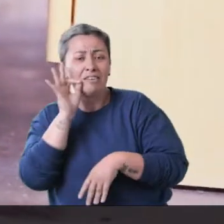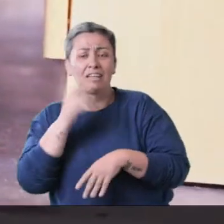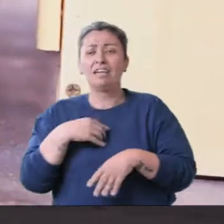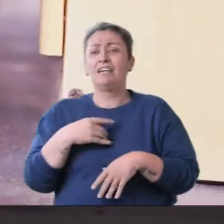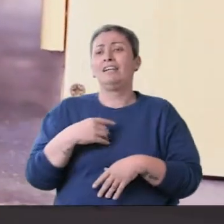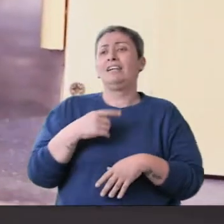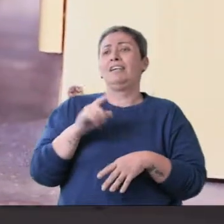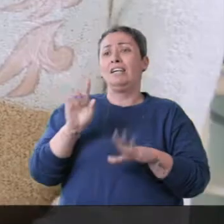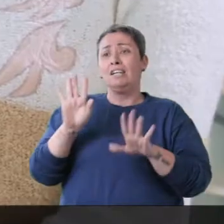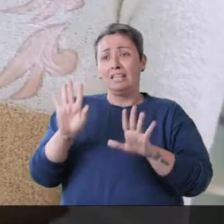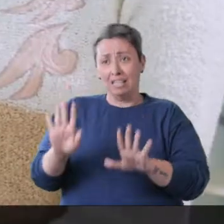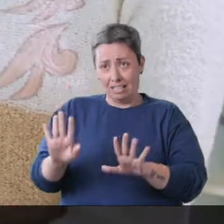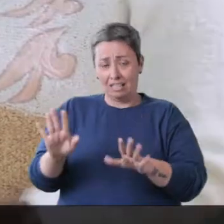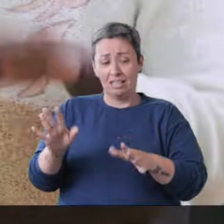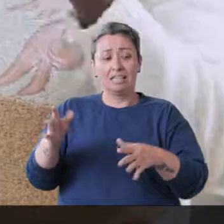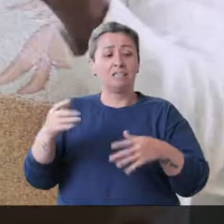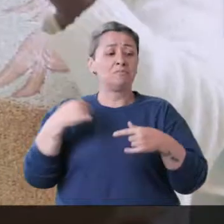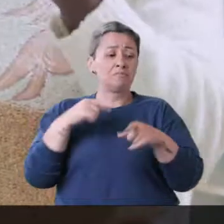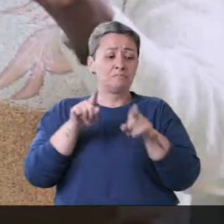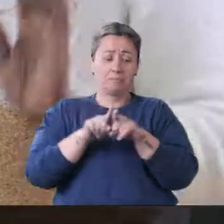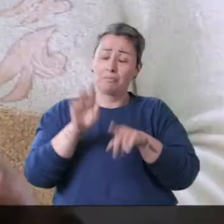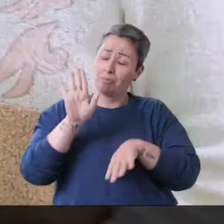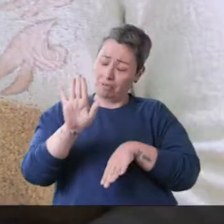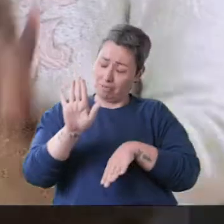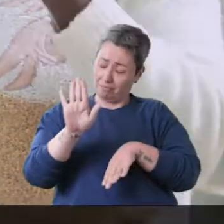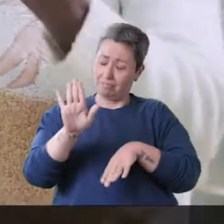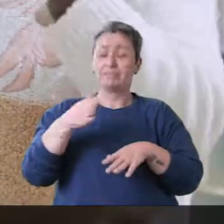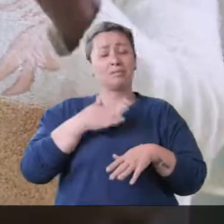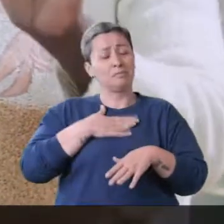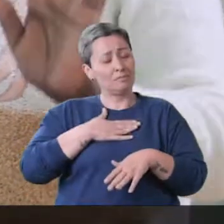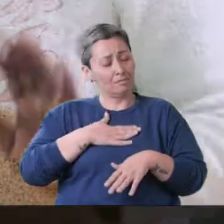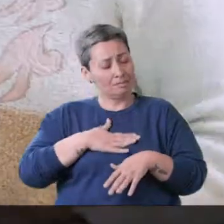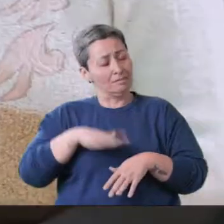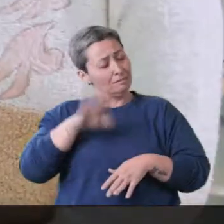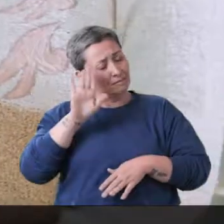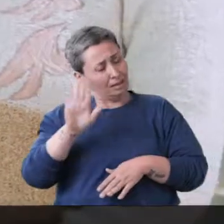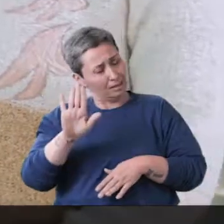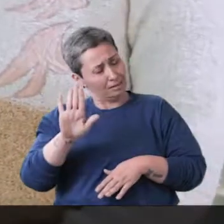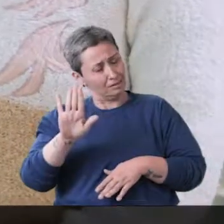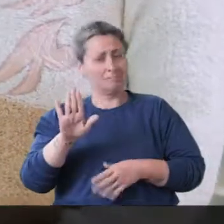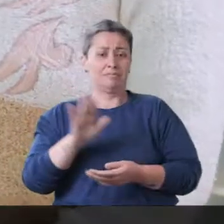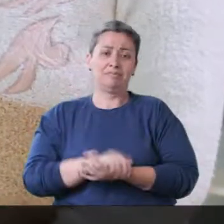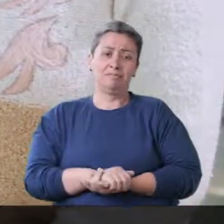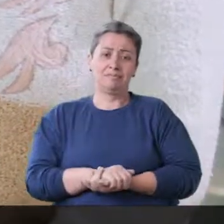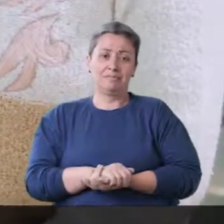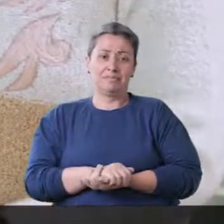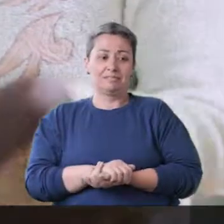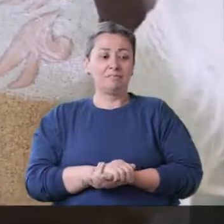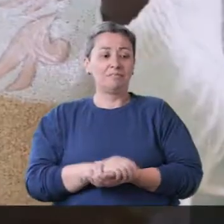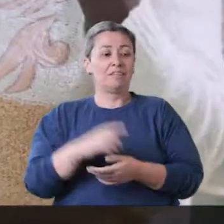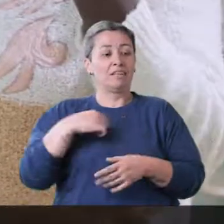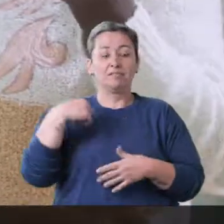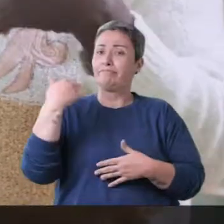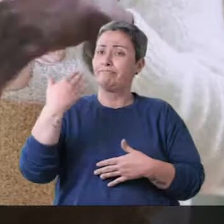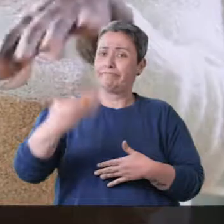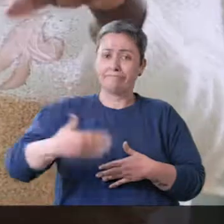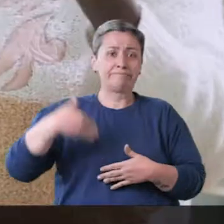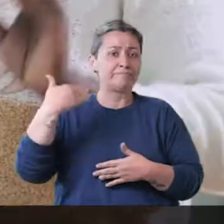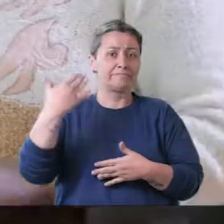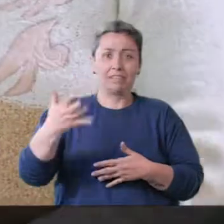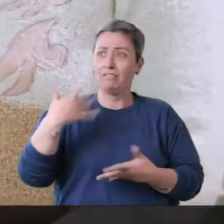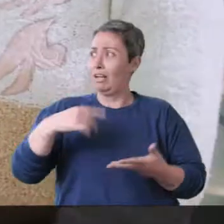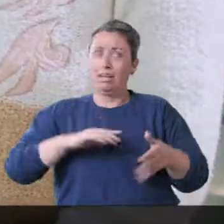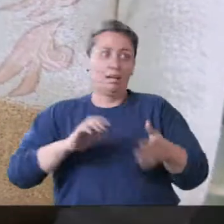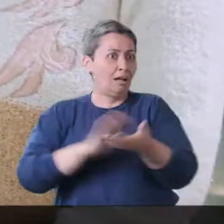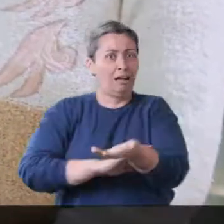fala, ele, só um pouquinho, vamos esperar um pouquinho. E, vai, e assim ele continua na